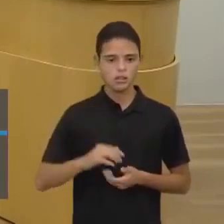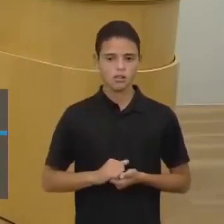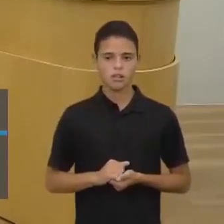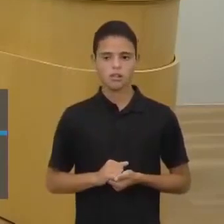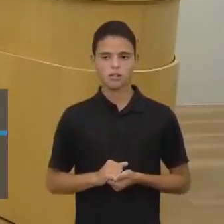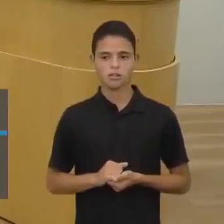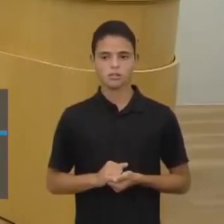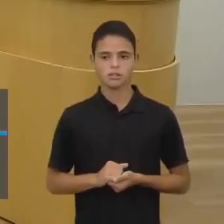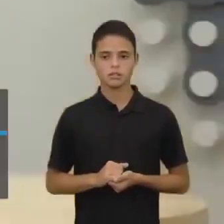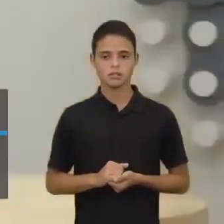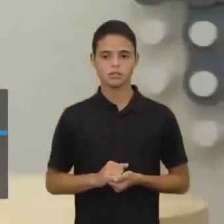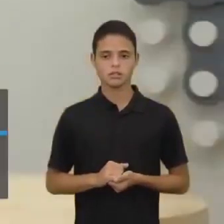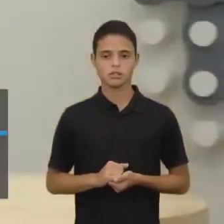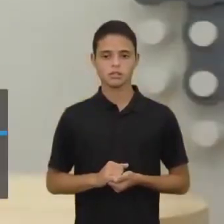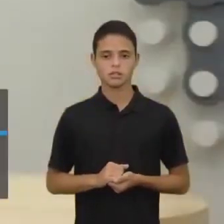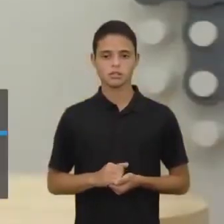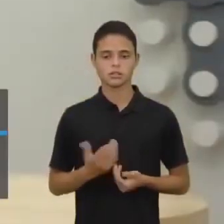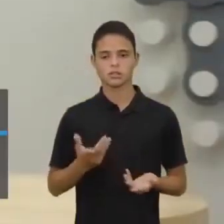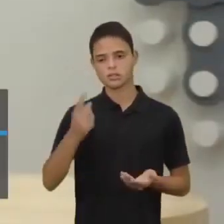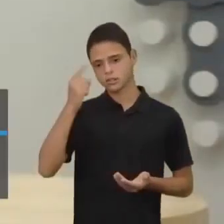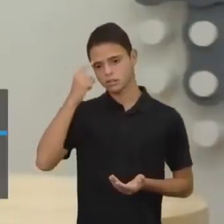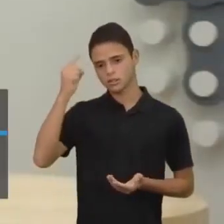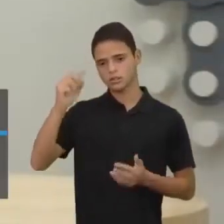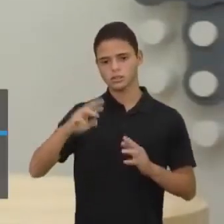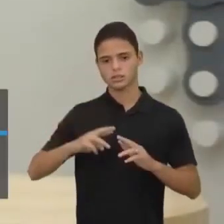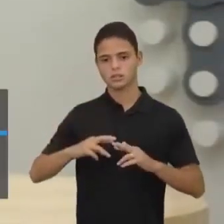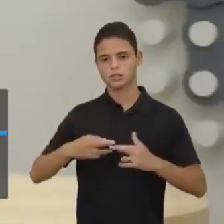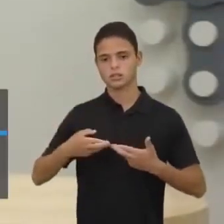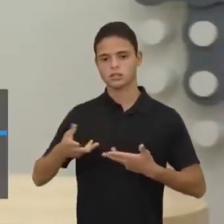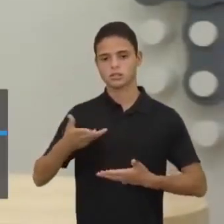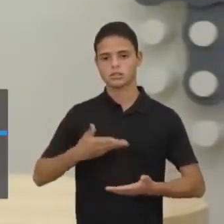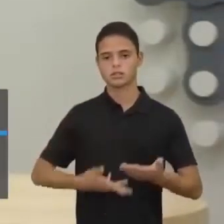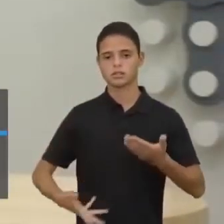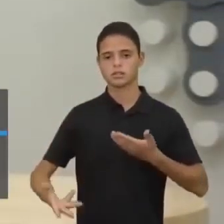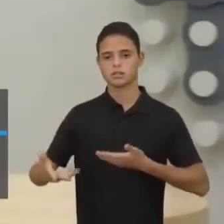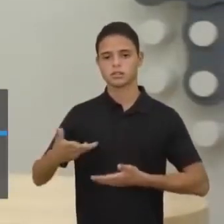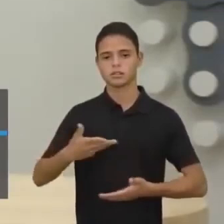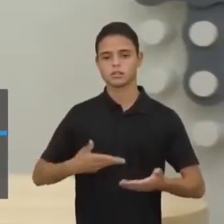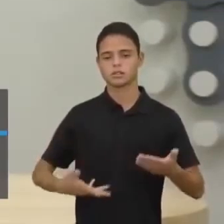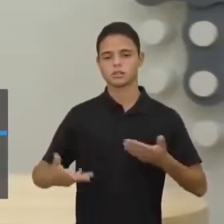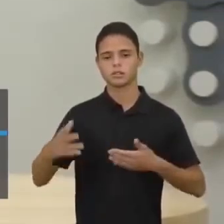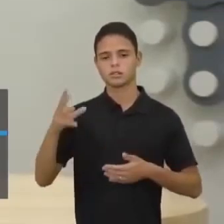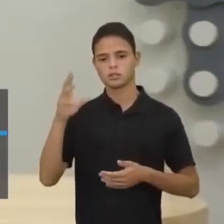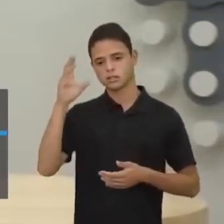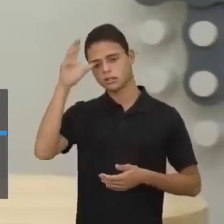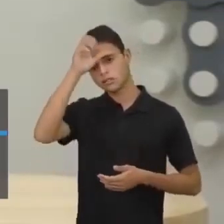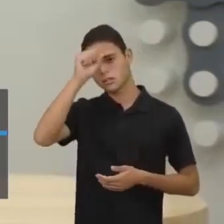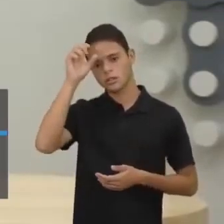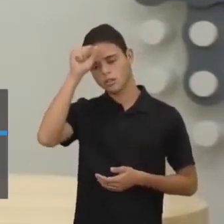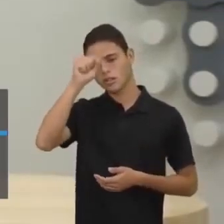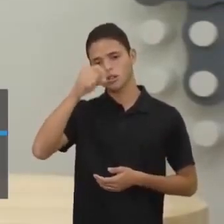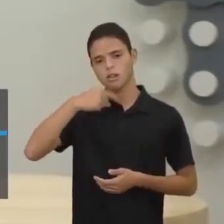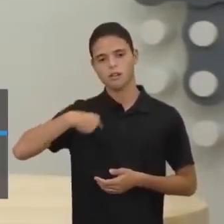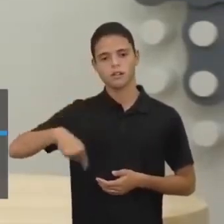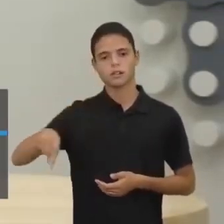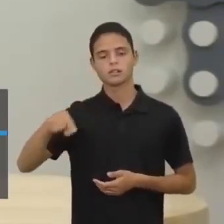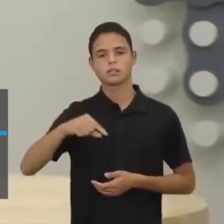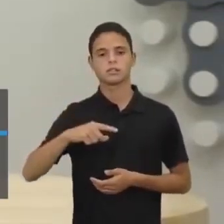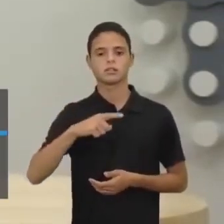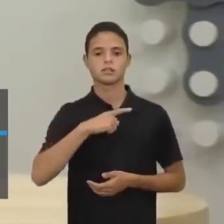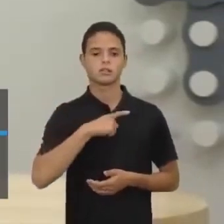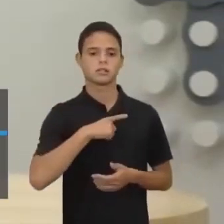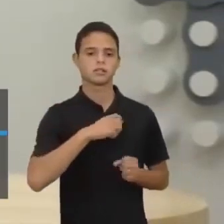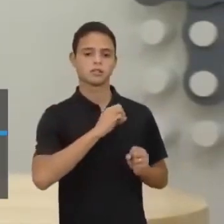para o professor, pensando na rede colaborativa, né, com a troca de aprendizados, nós trouxemos aí